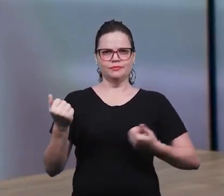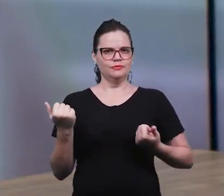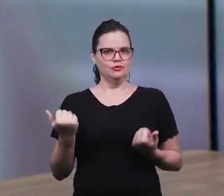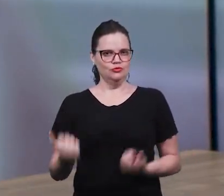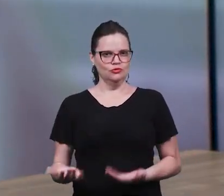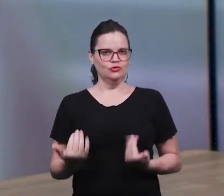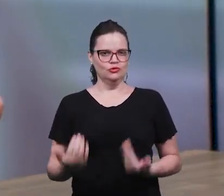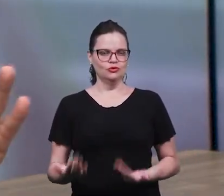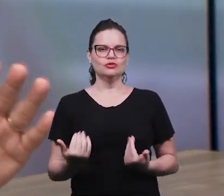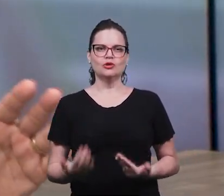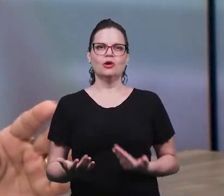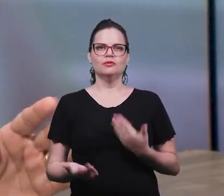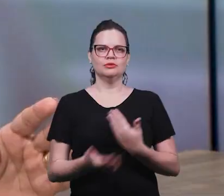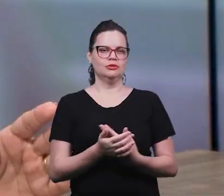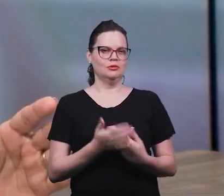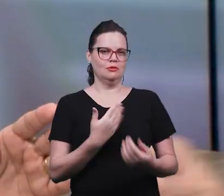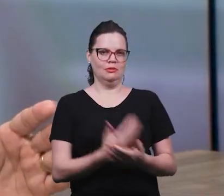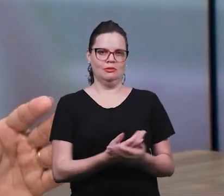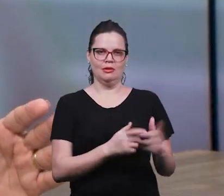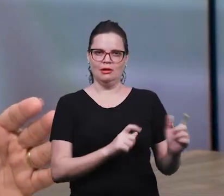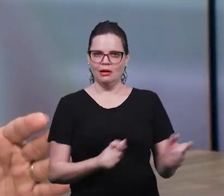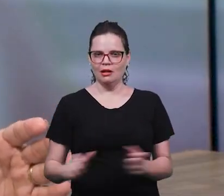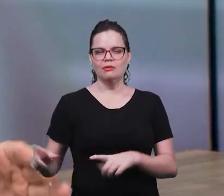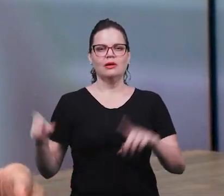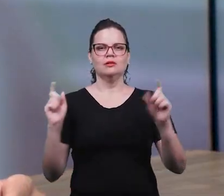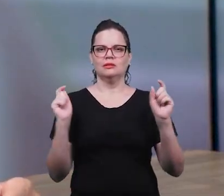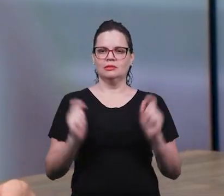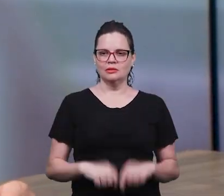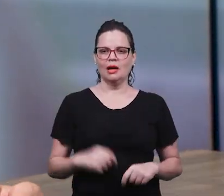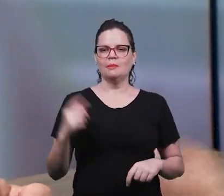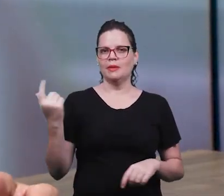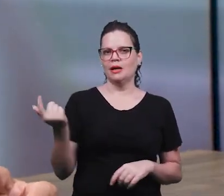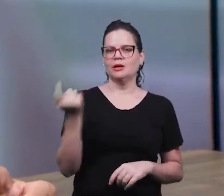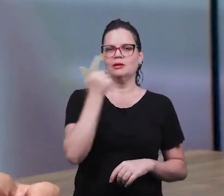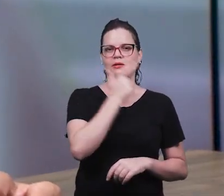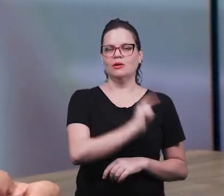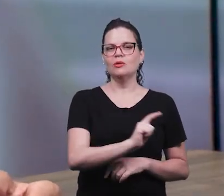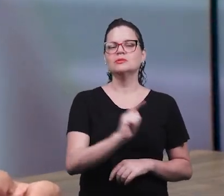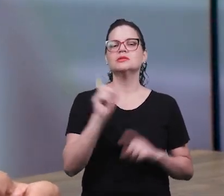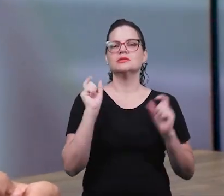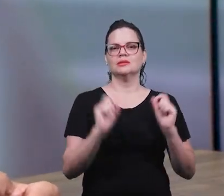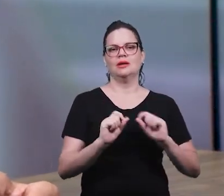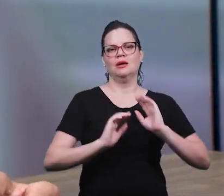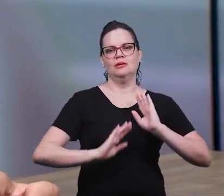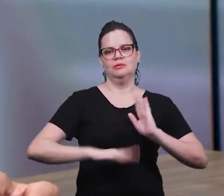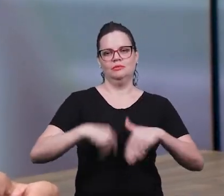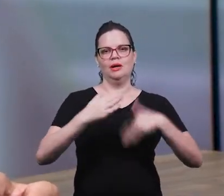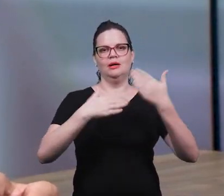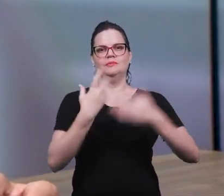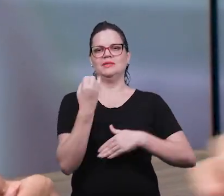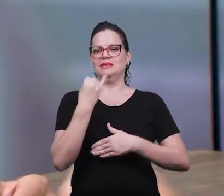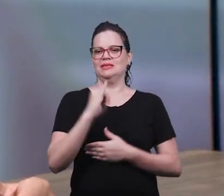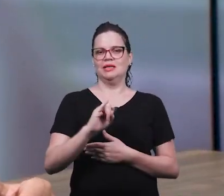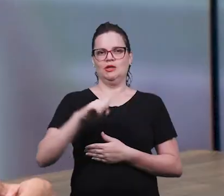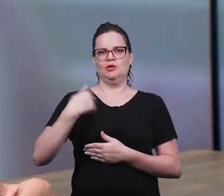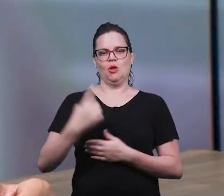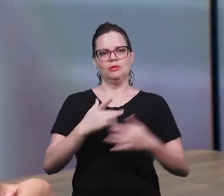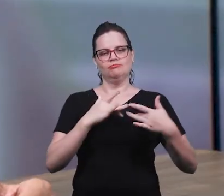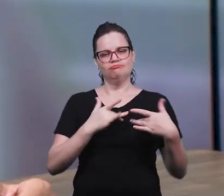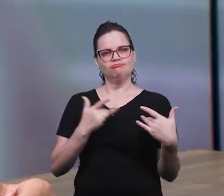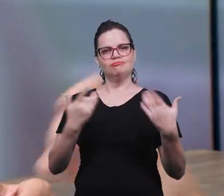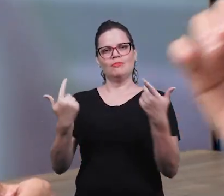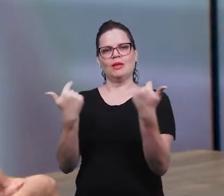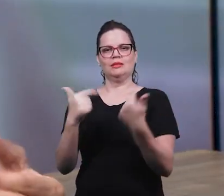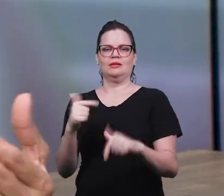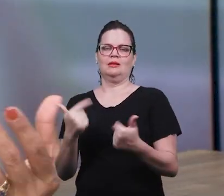mesmo jovens, independentemente de onde nós estamos, nós temos a condição de multiplicar aquilo que o Senhor nos deu trabalhando na